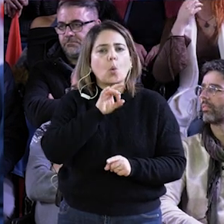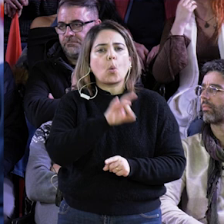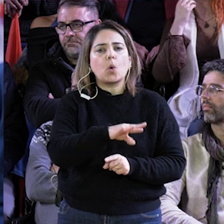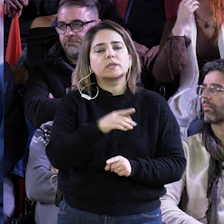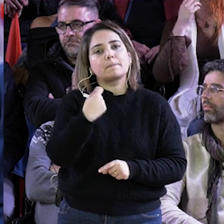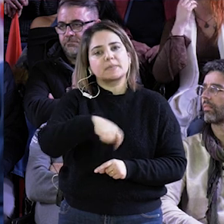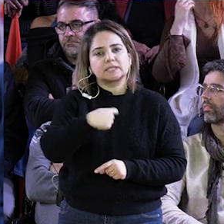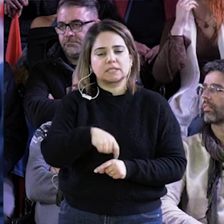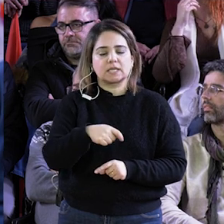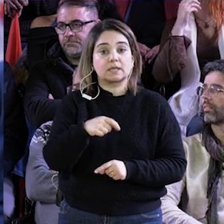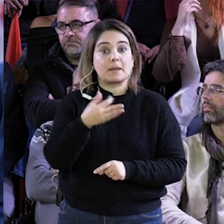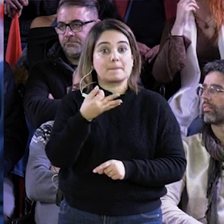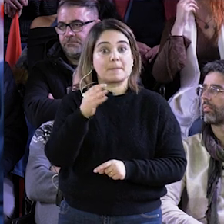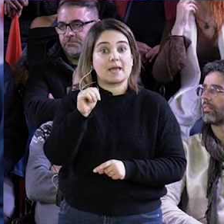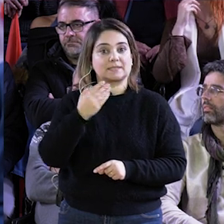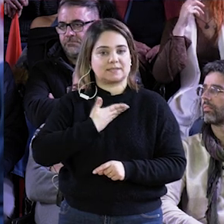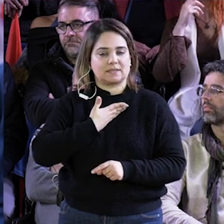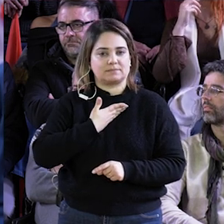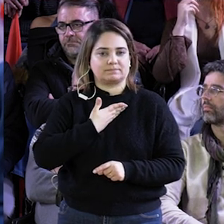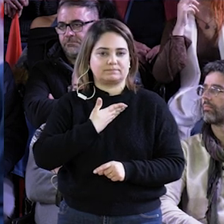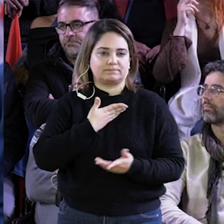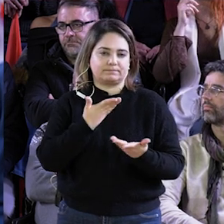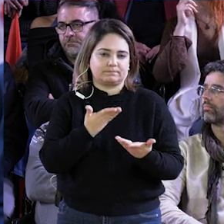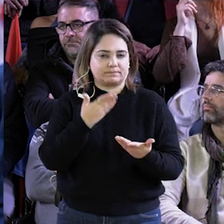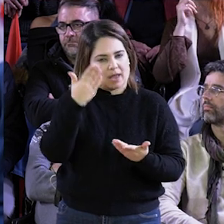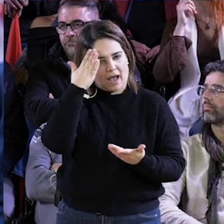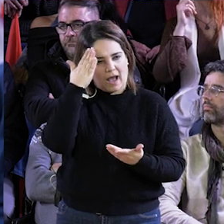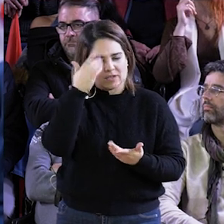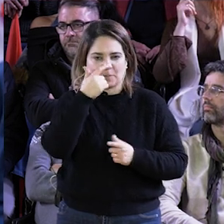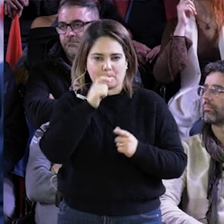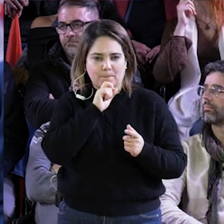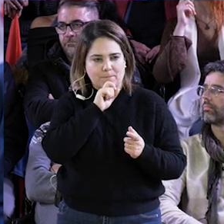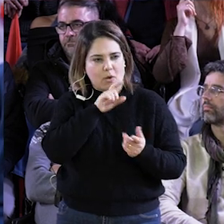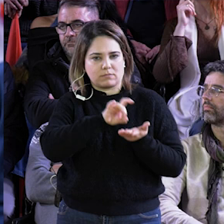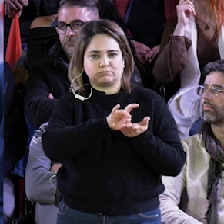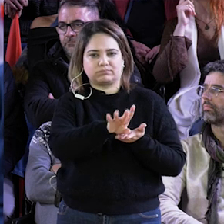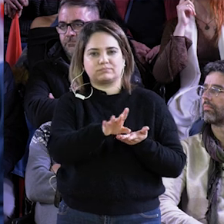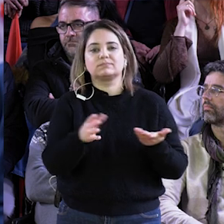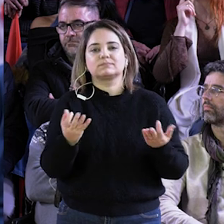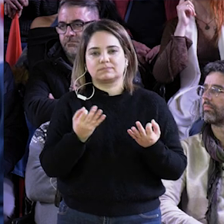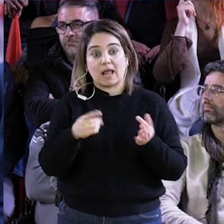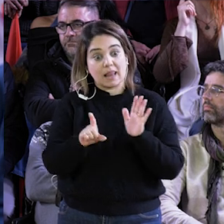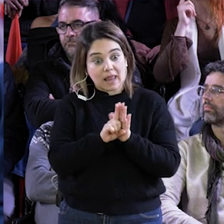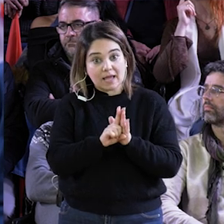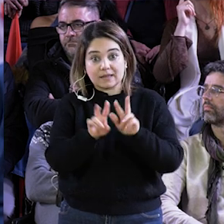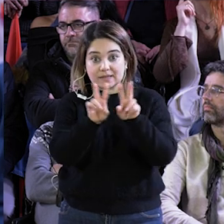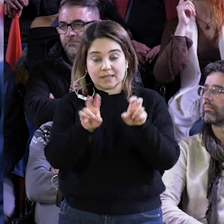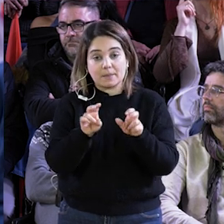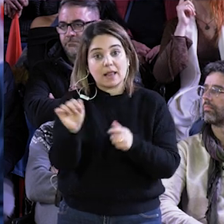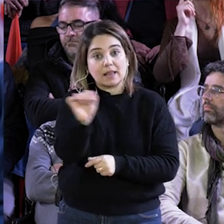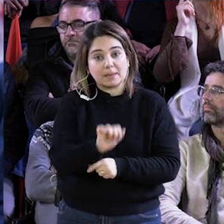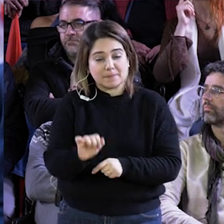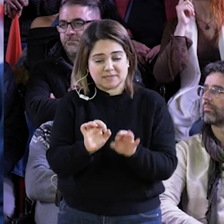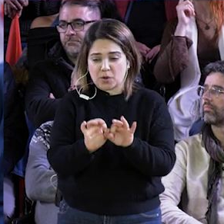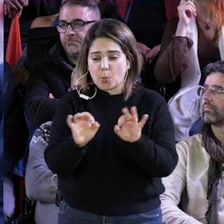PSD que fez a sujeira de achar que quem limpa é descartável. A lei que se aplica à limpeza é a mesma